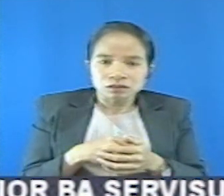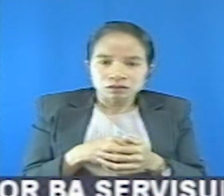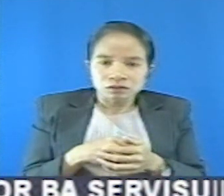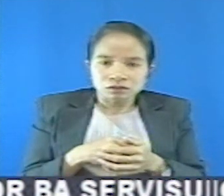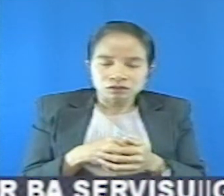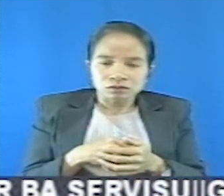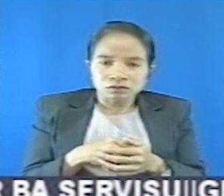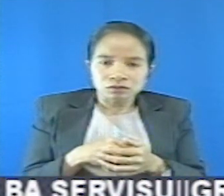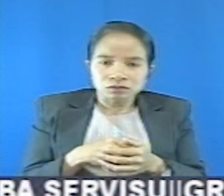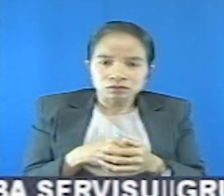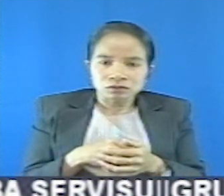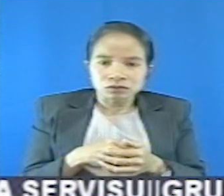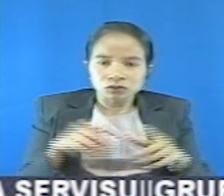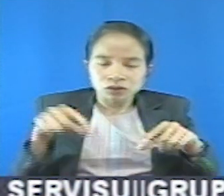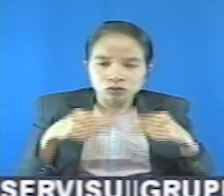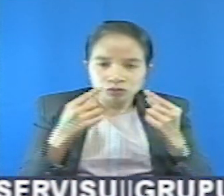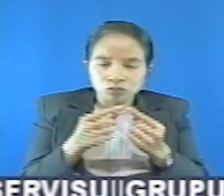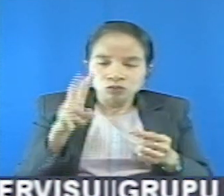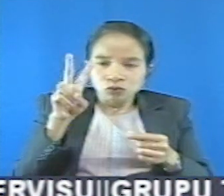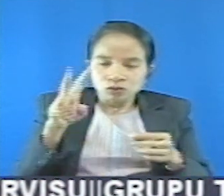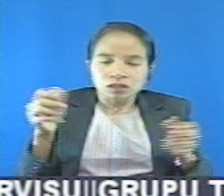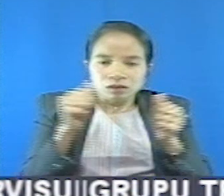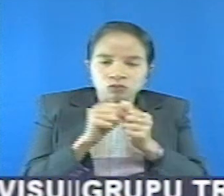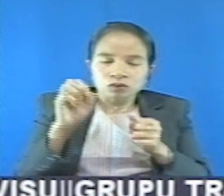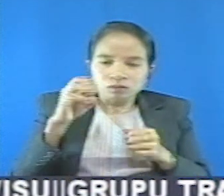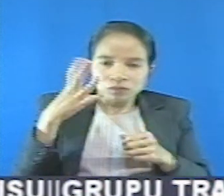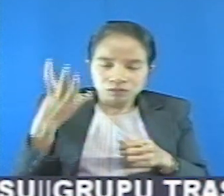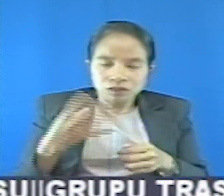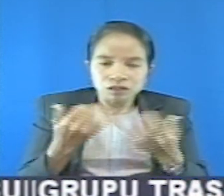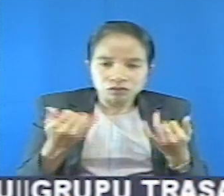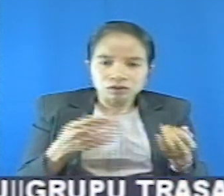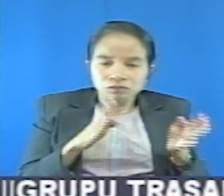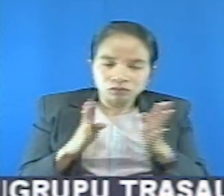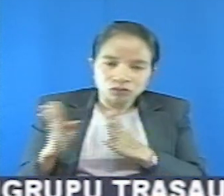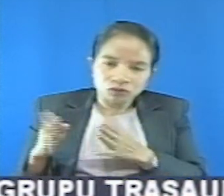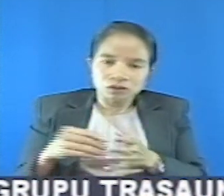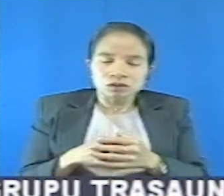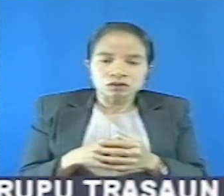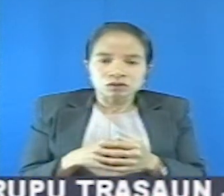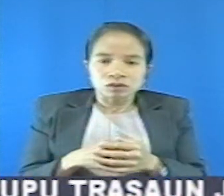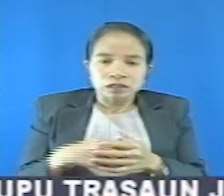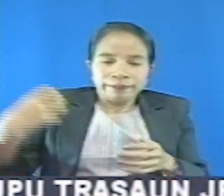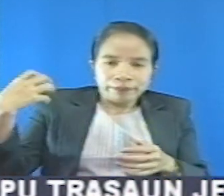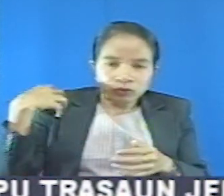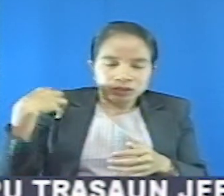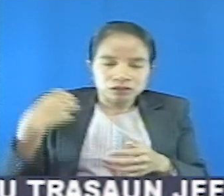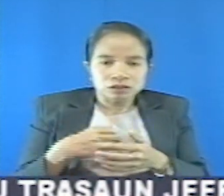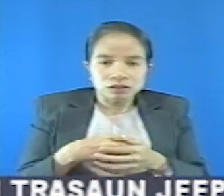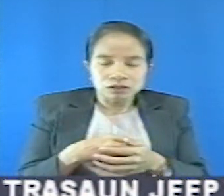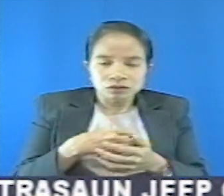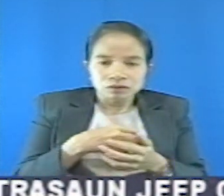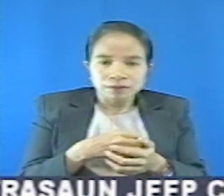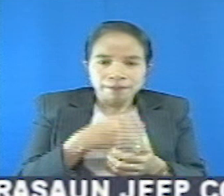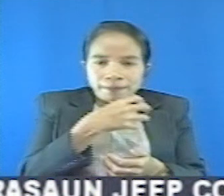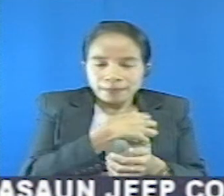pesawat os parte ruangnya hutu nebak agora ragone se submete a la identificação e a esquadra do